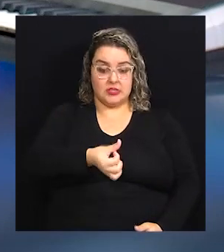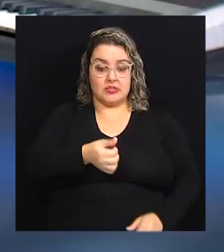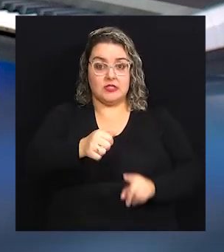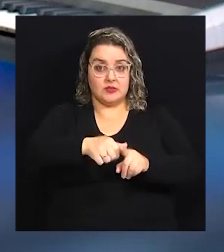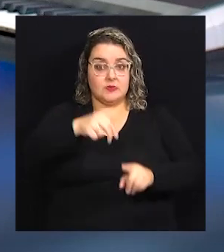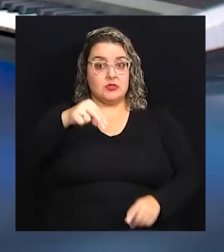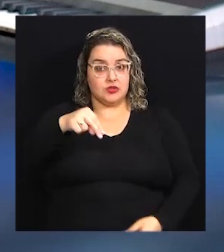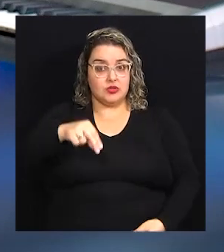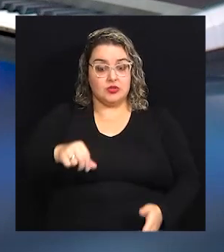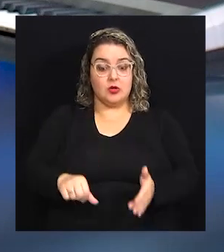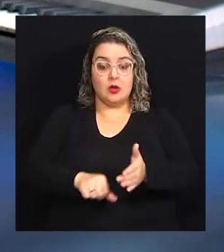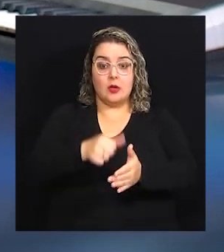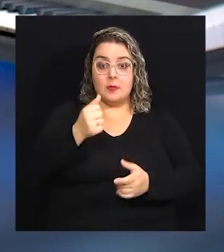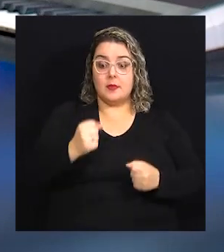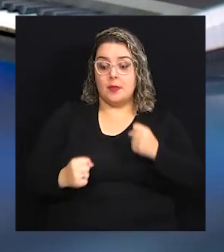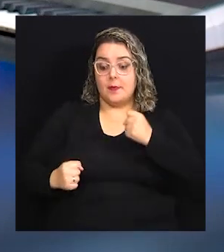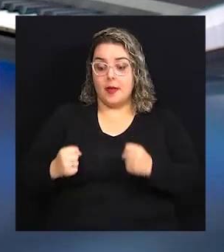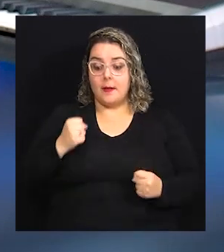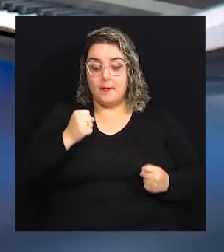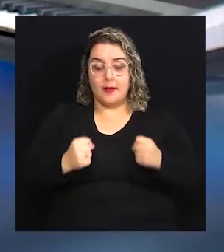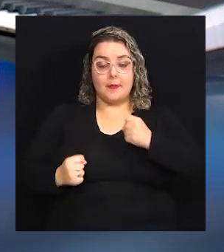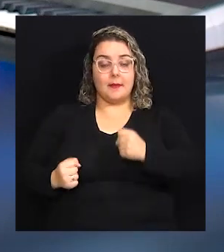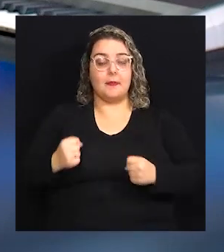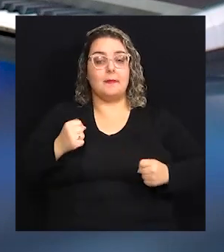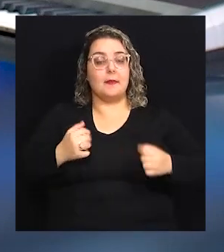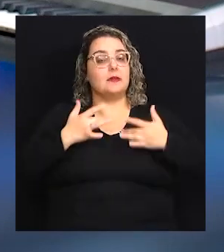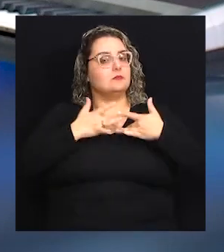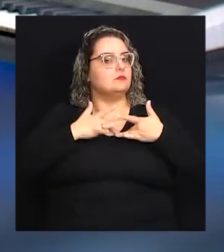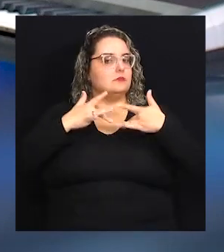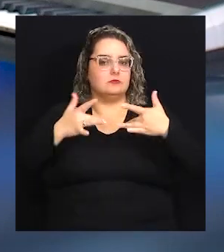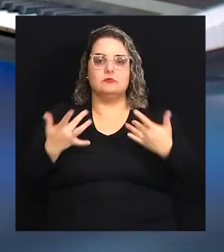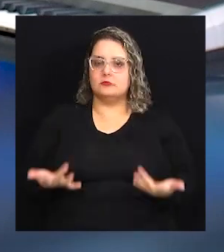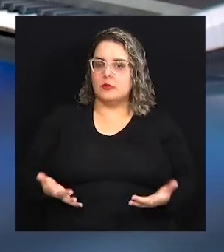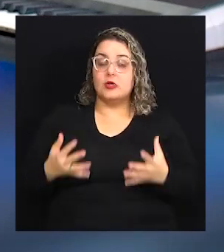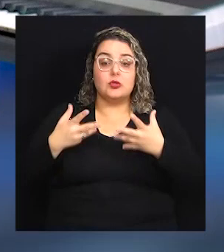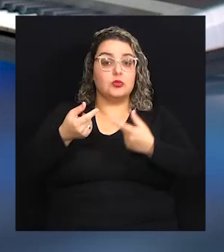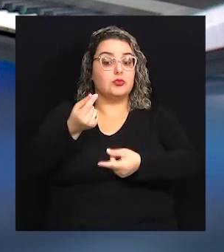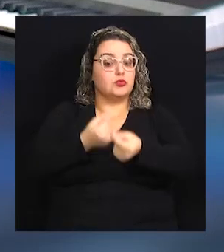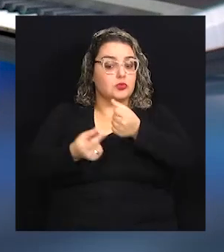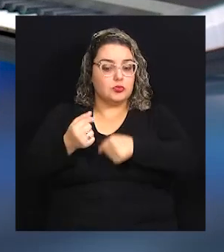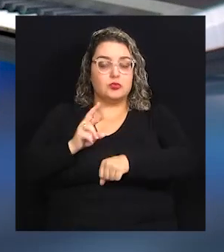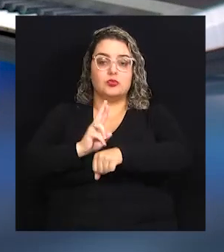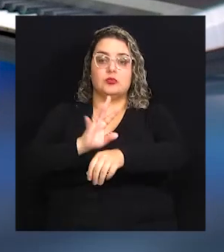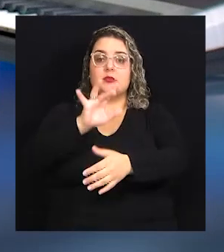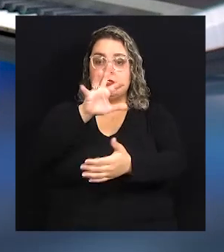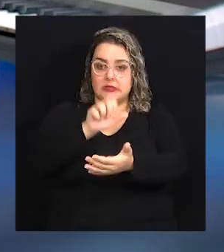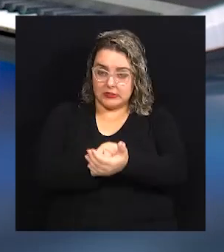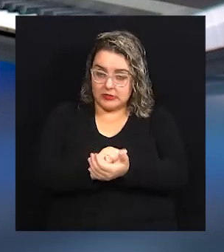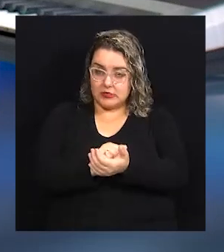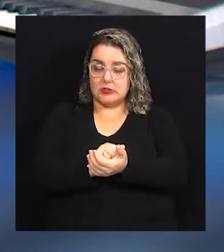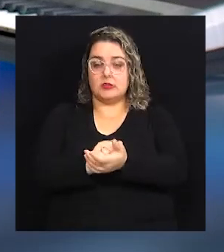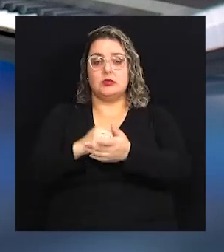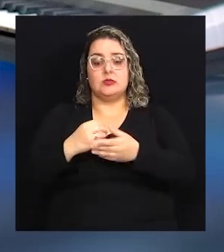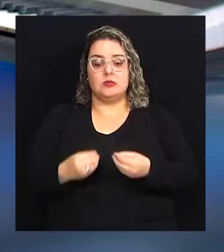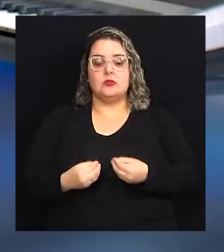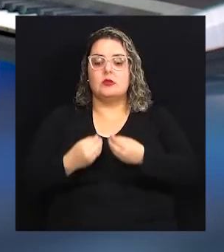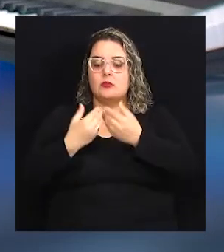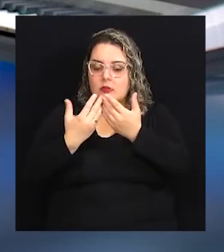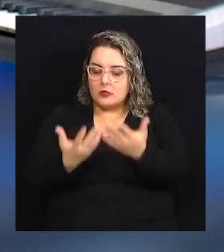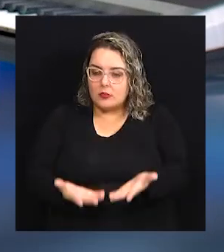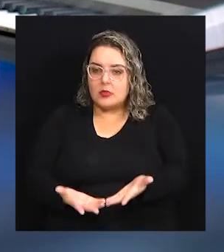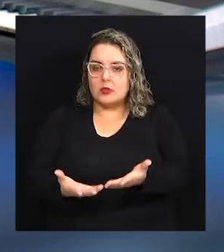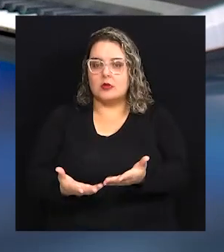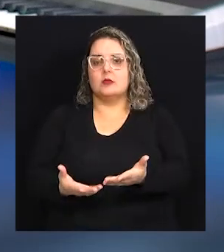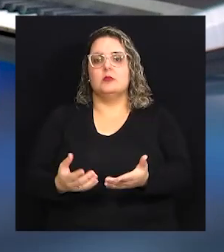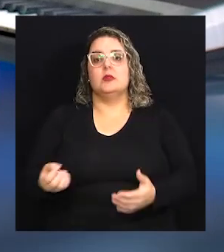teremos agora, dia 6 de novembro, a nossa primeira corrida solidária e todo o recurso das inscrições